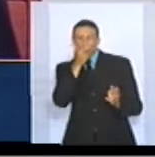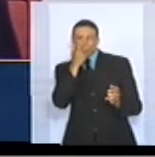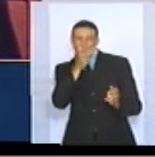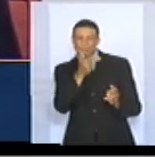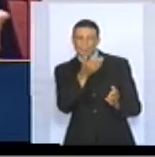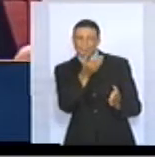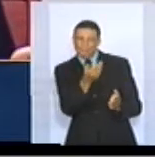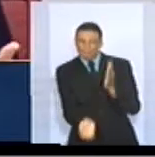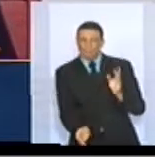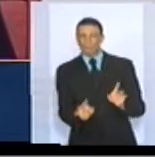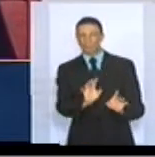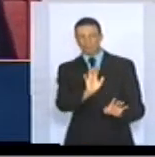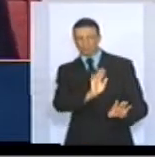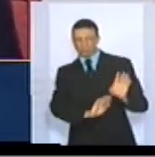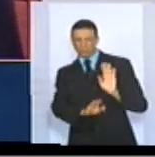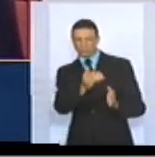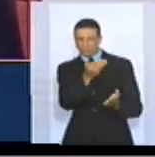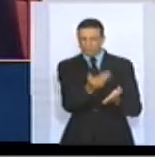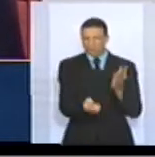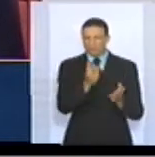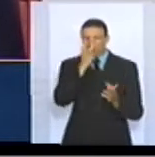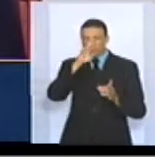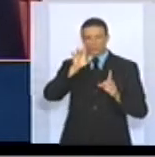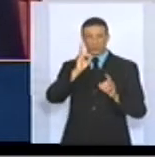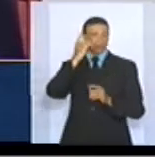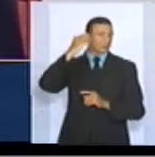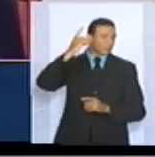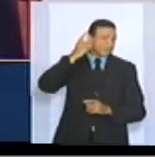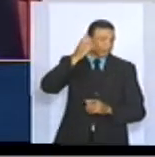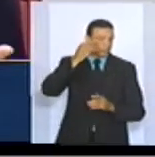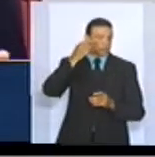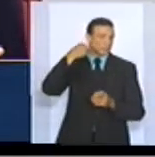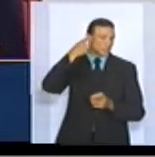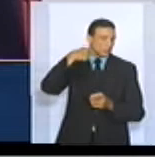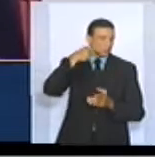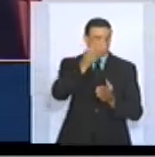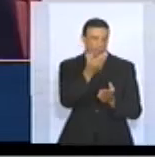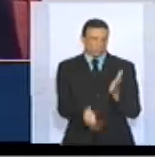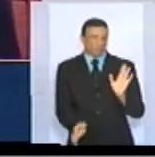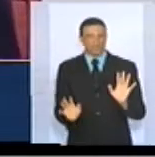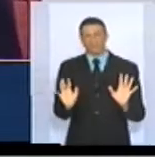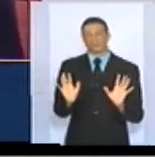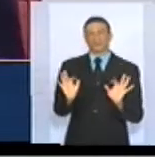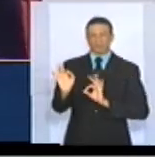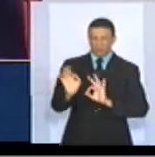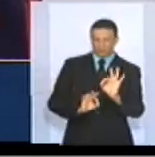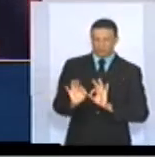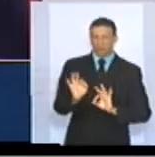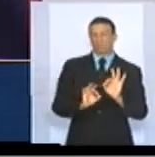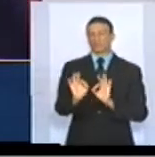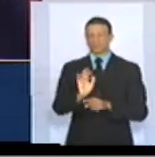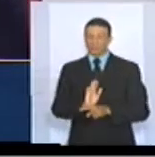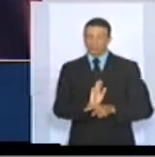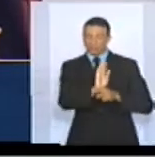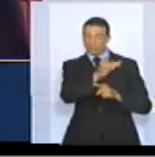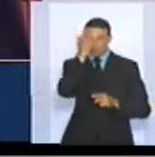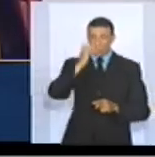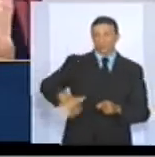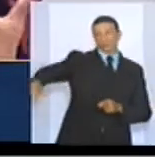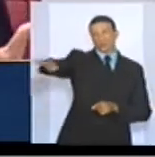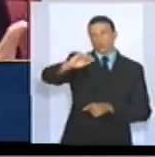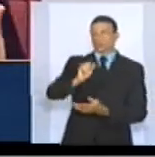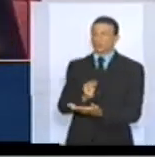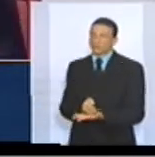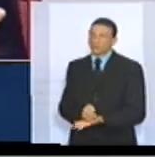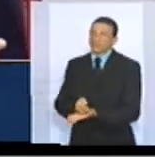exame puramente do direito, né? Então, é necessário o aporte, né, não só de outros saberes, né, mas de